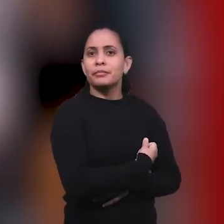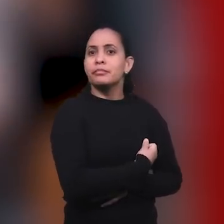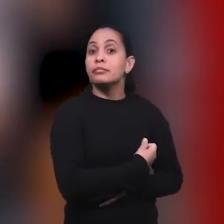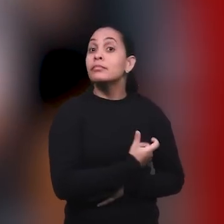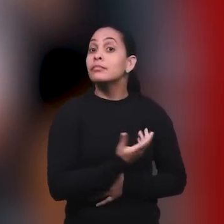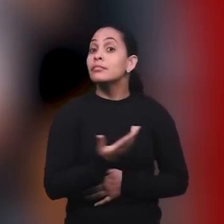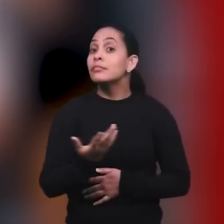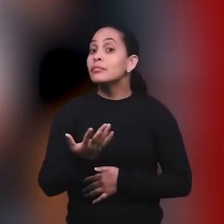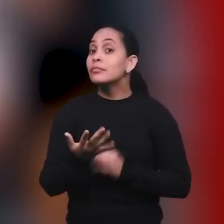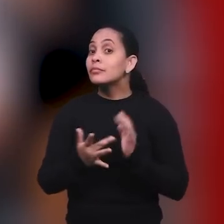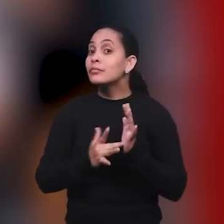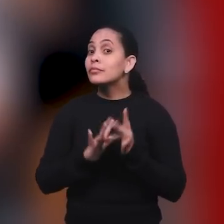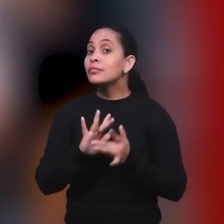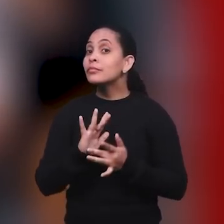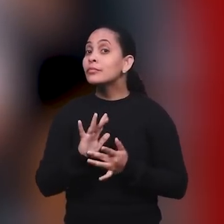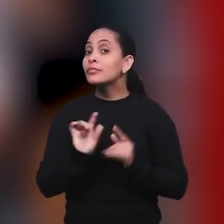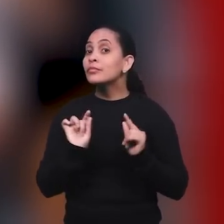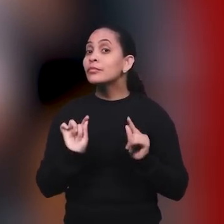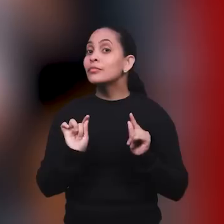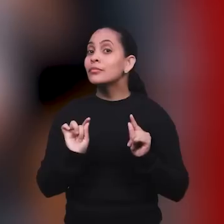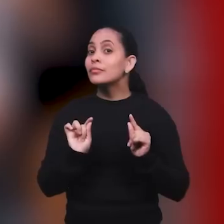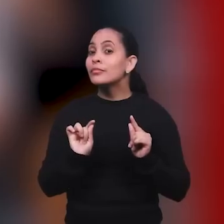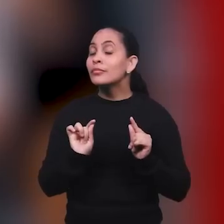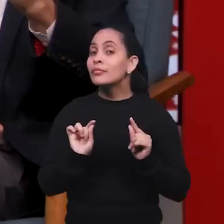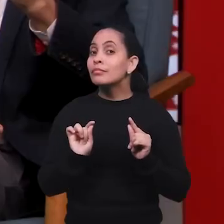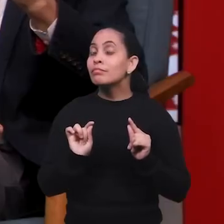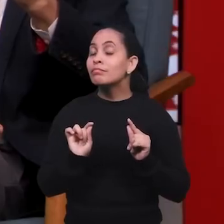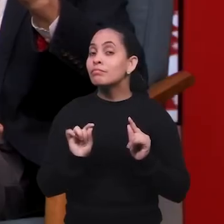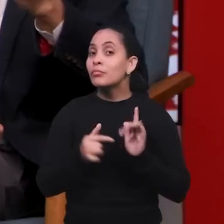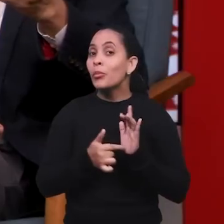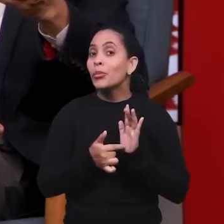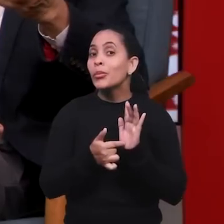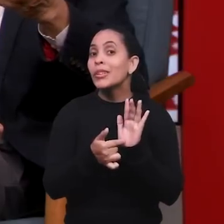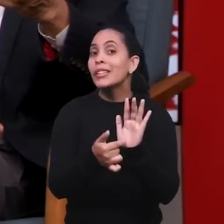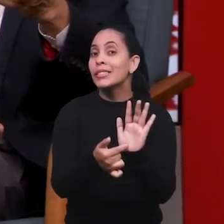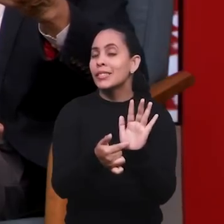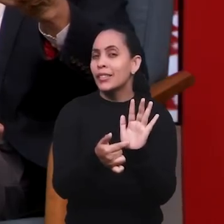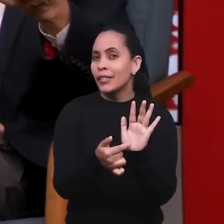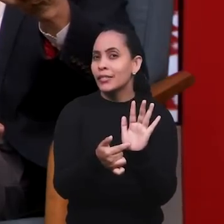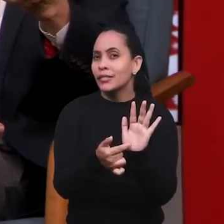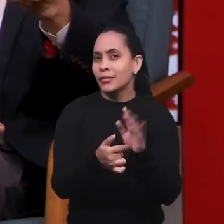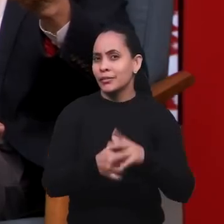O que Jesus está mostrando